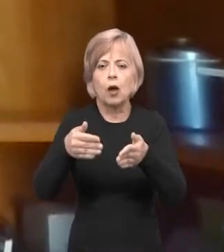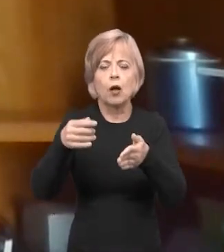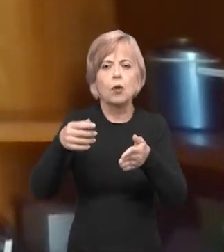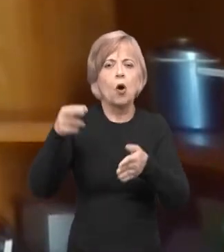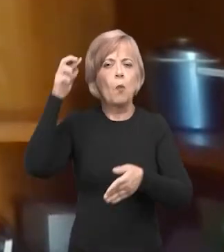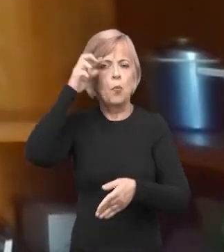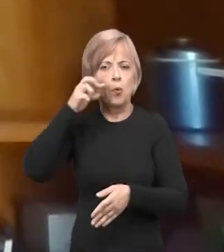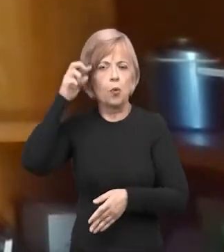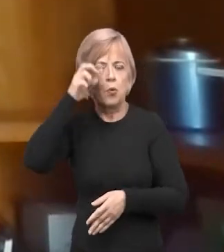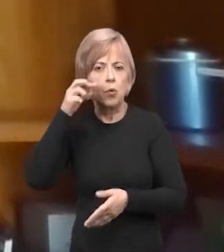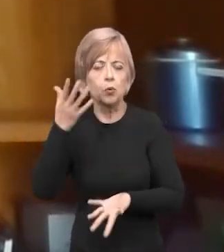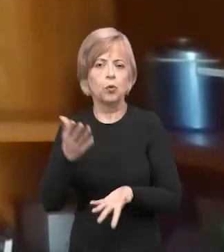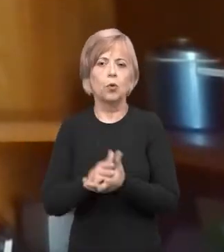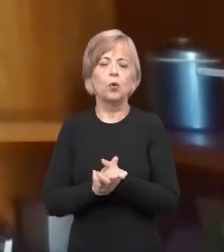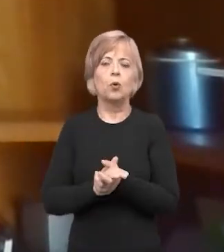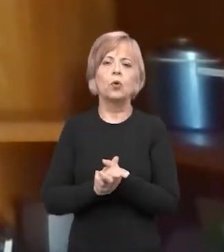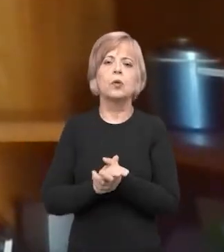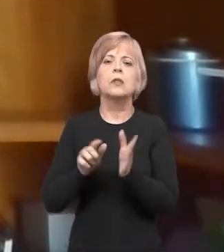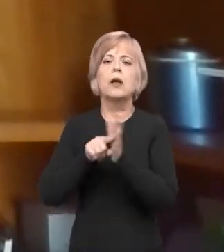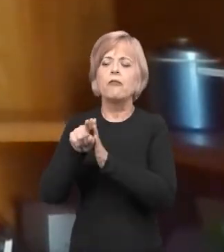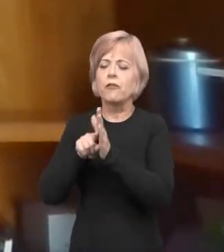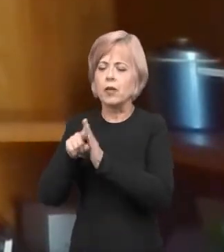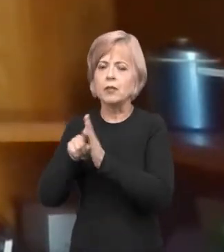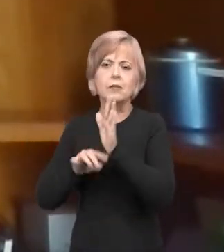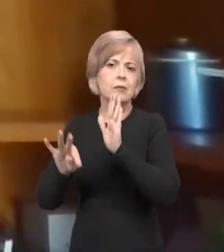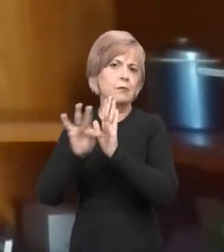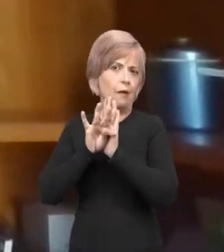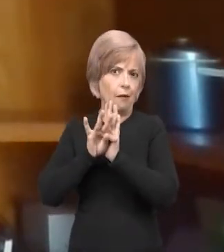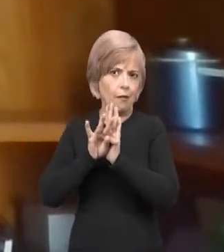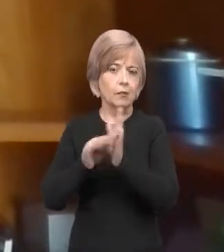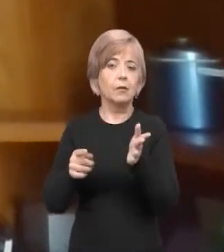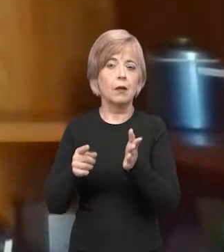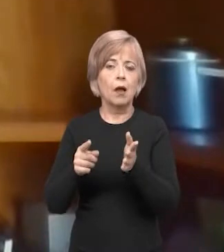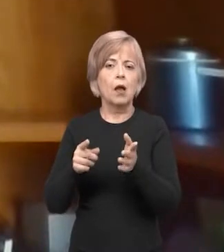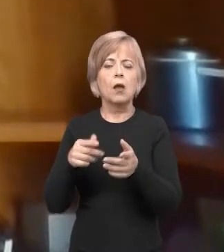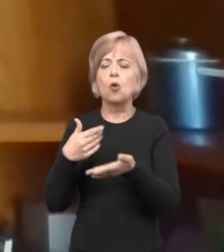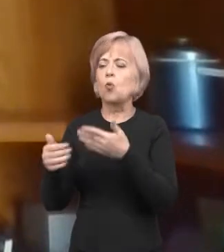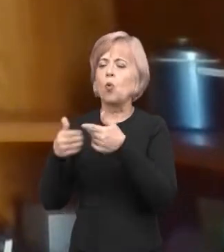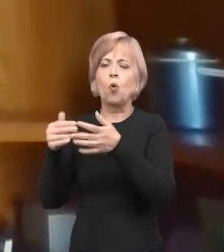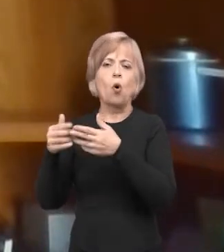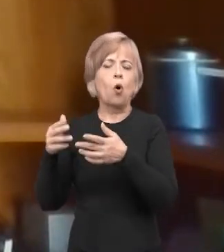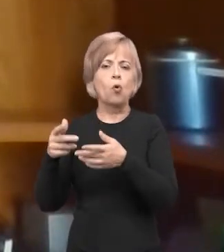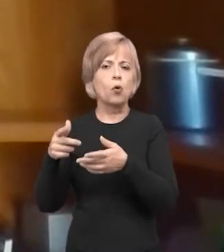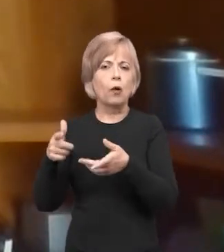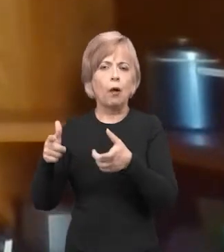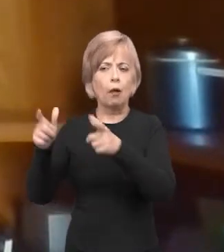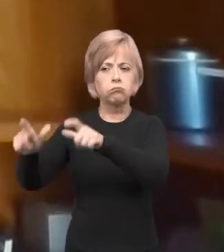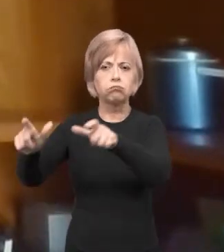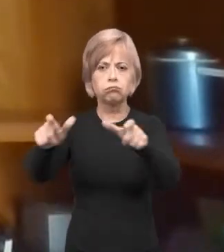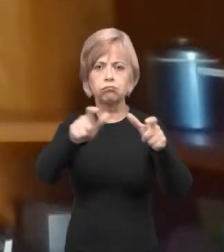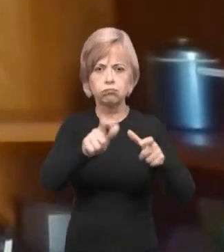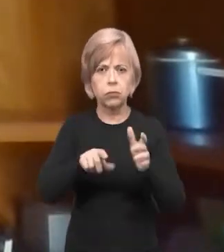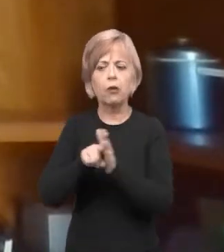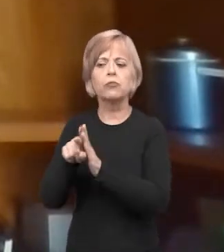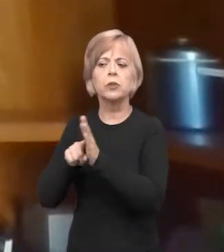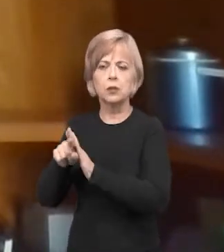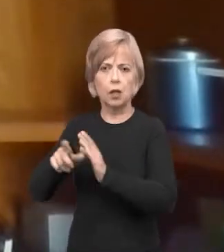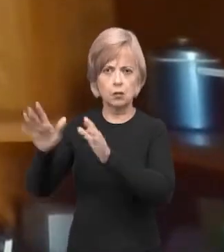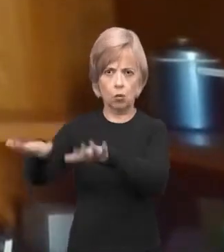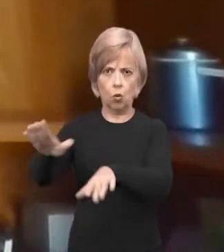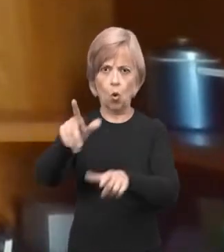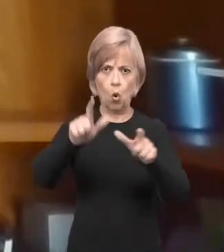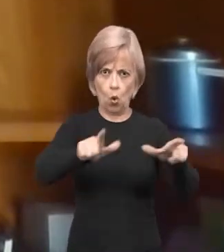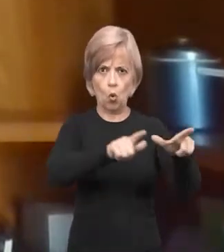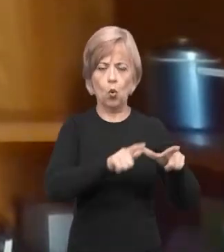equipes técnicas e a qualquer outro órgão de fiscalização que pretenda iniciar ou realizar a fiscalização nesses